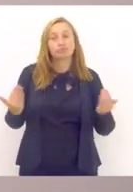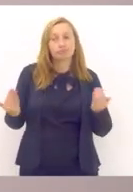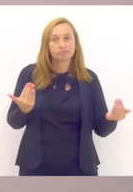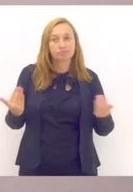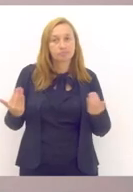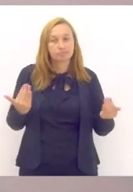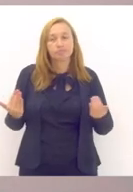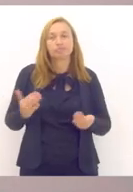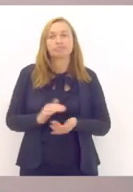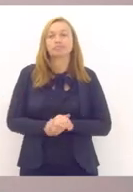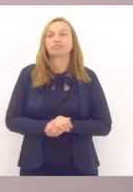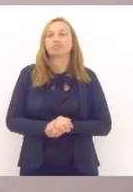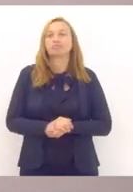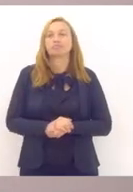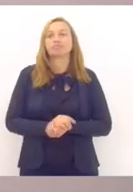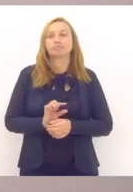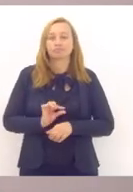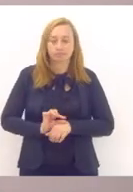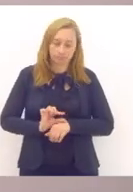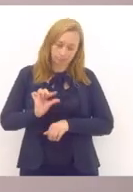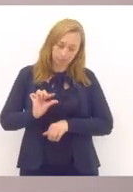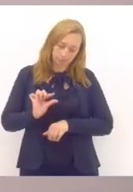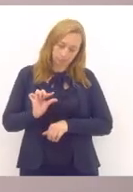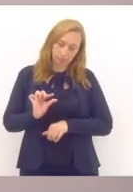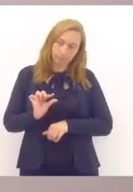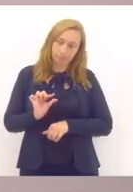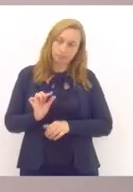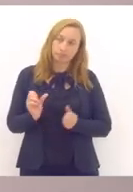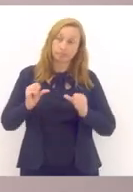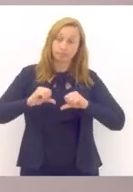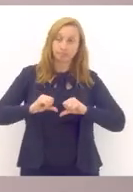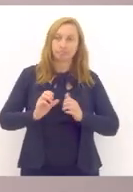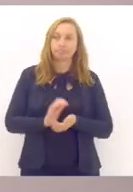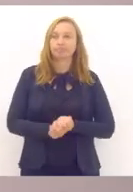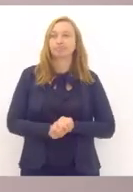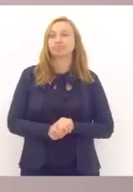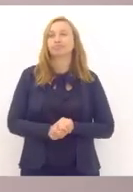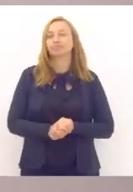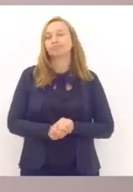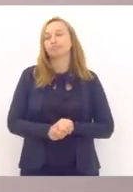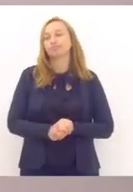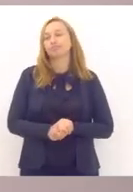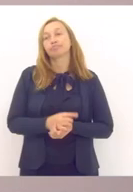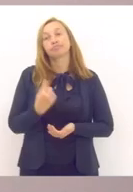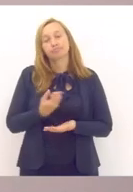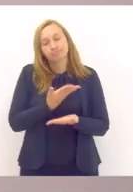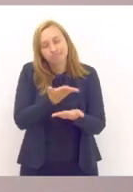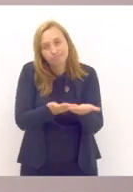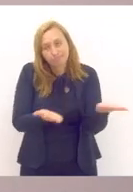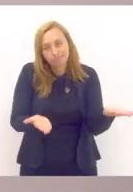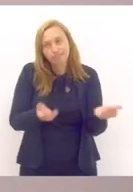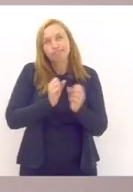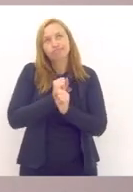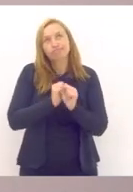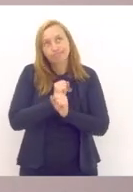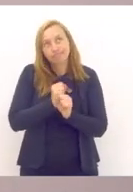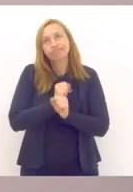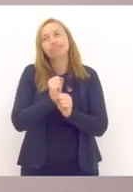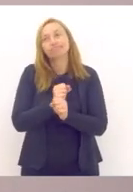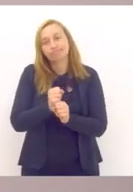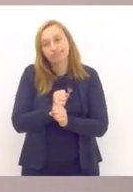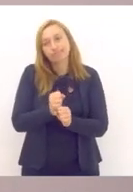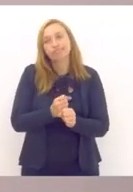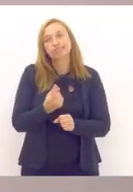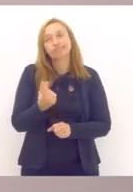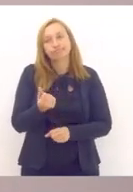um desempenho ainda pior. Em termos reais, nós estamos perdendo, ano a ano, receitas